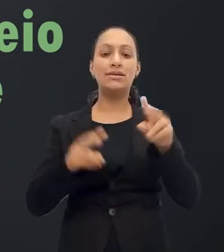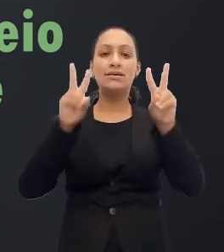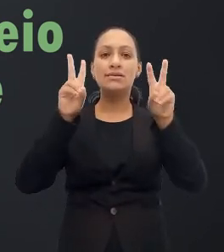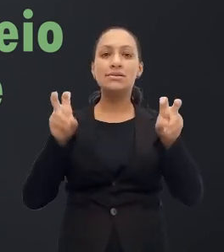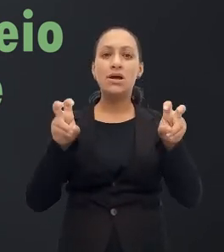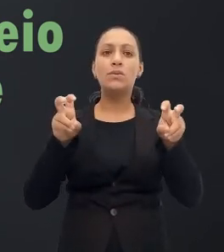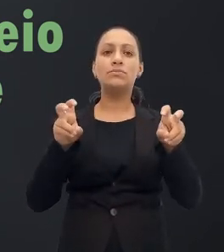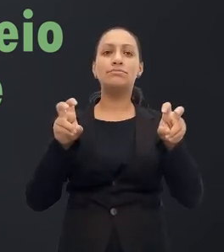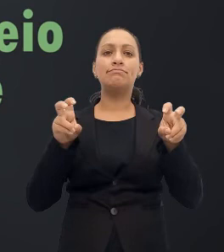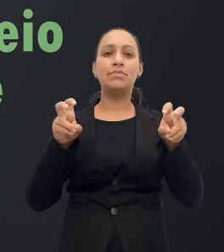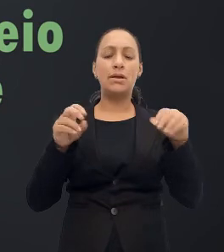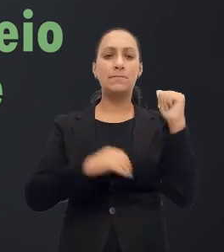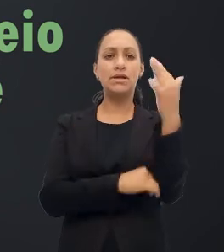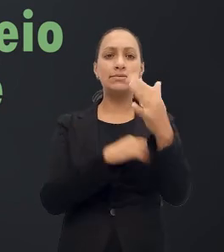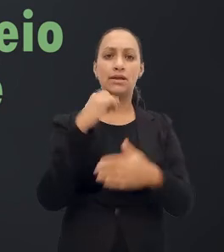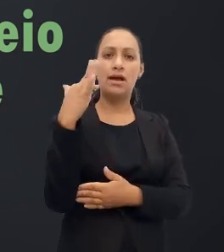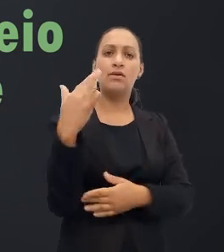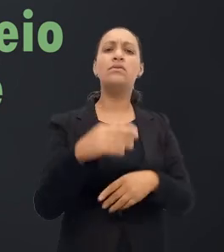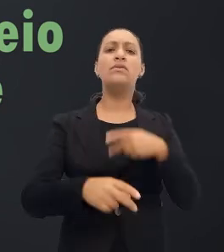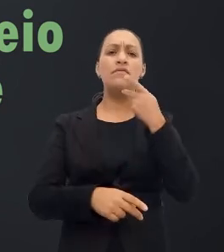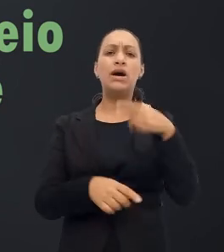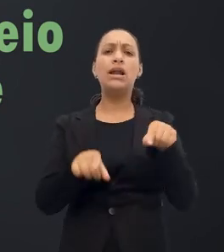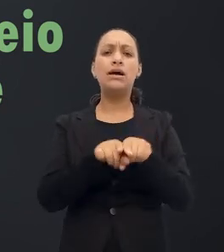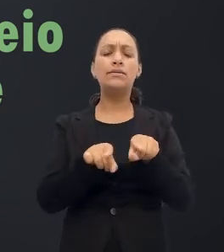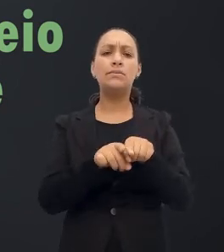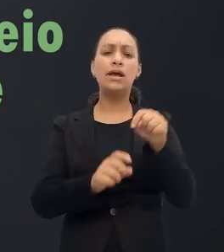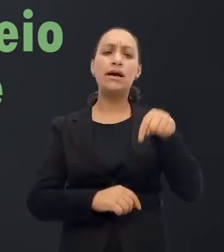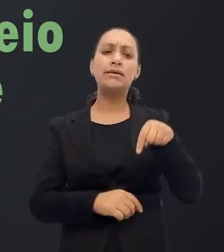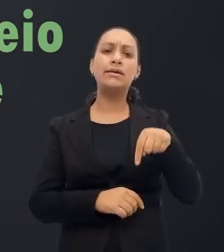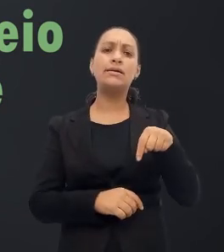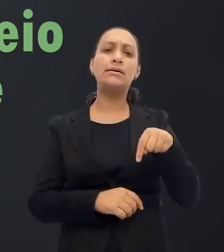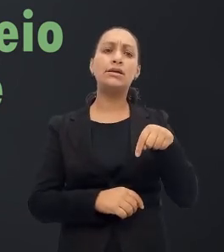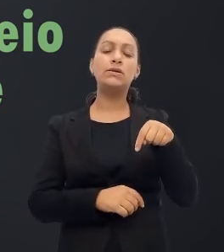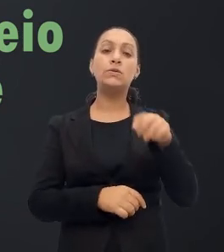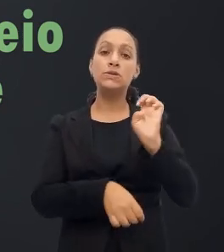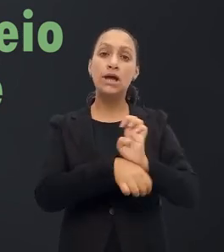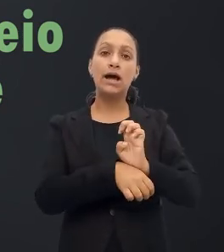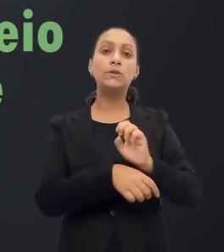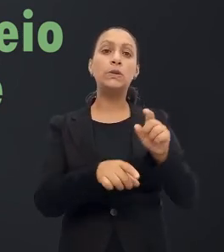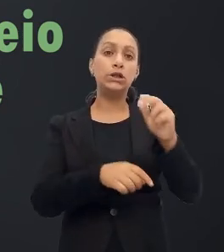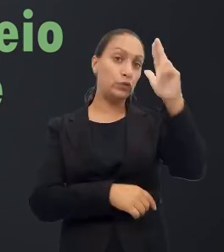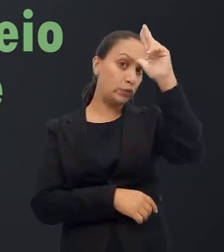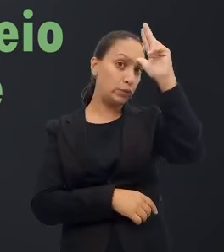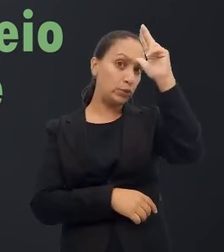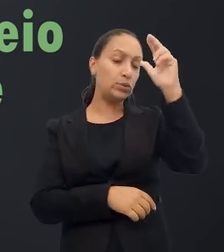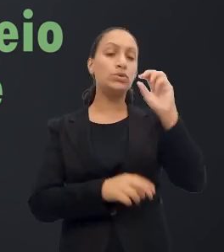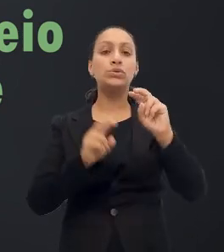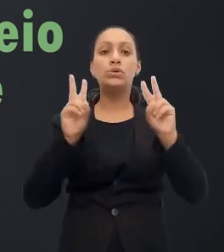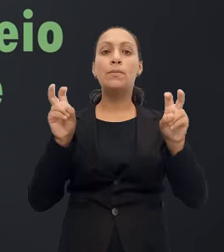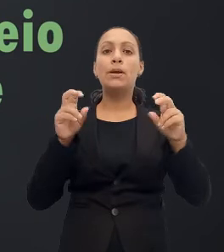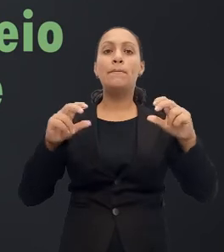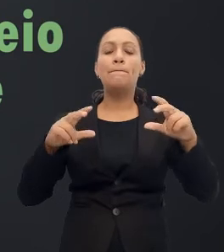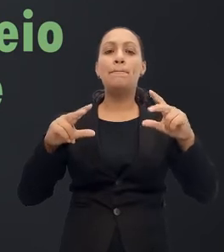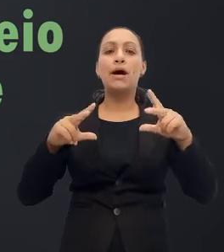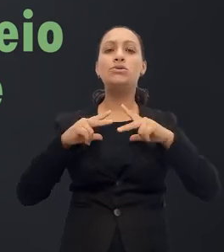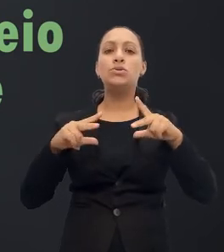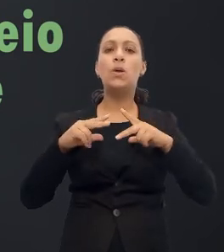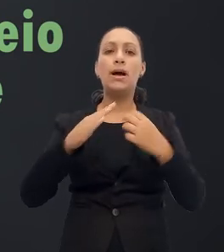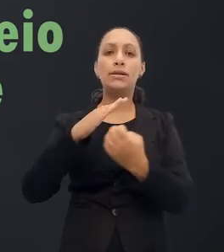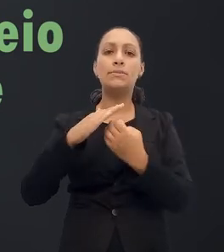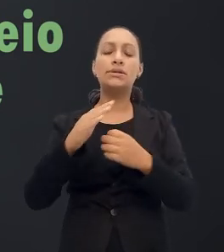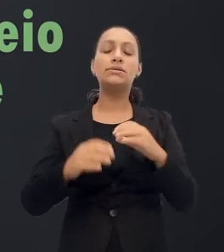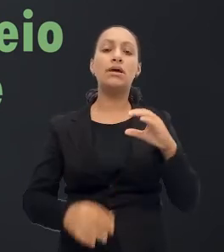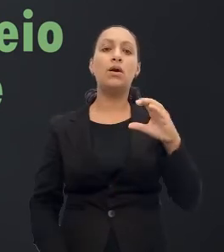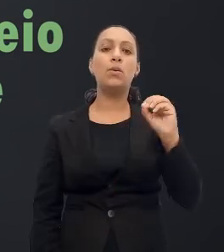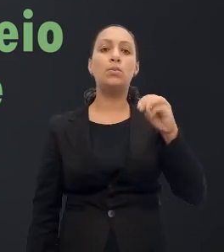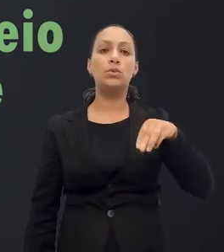estado se fala sobre a privatização da Corsã e, mais localmente, em Novo Hamburgo, a privatização da Comusa, que é a companhia de saneamento do município.